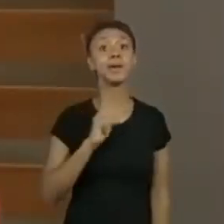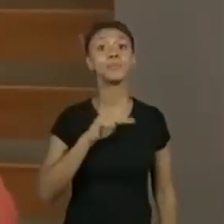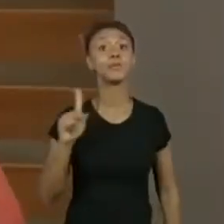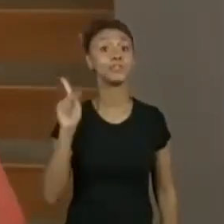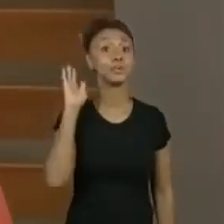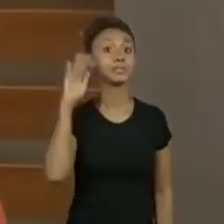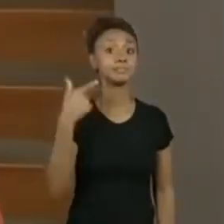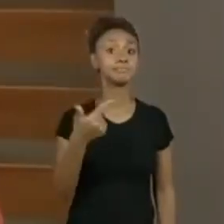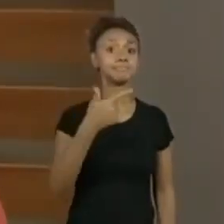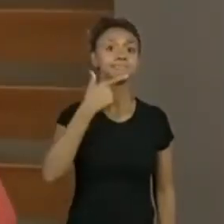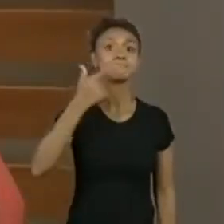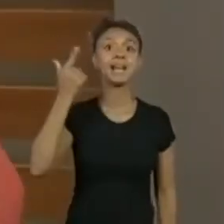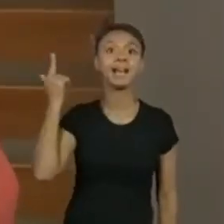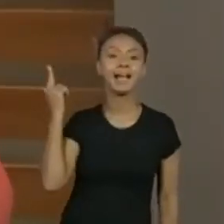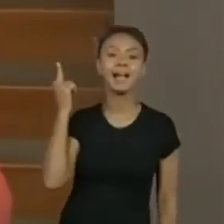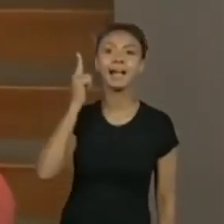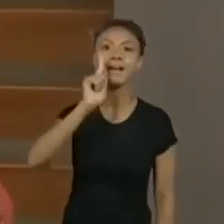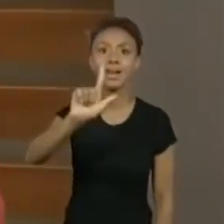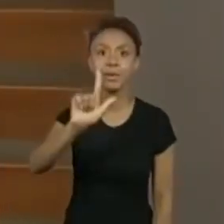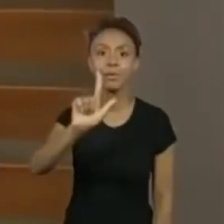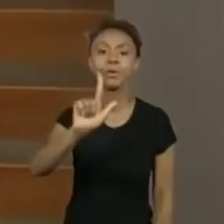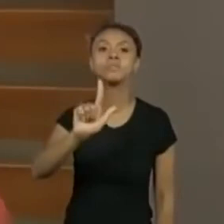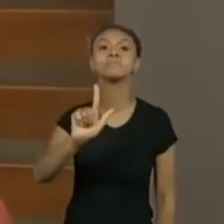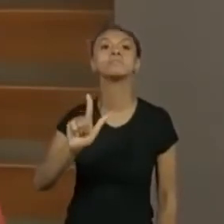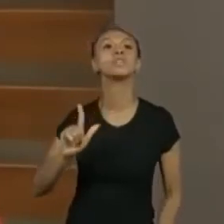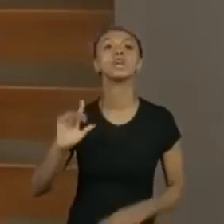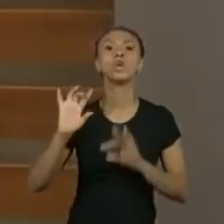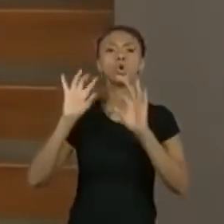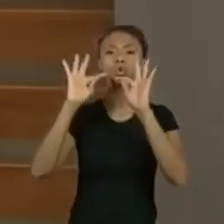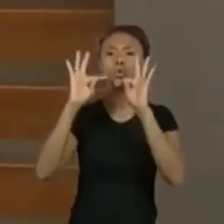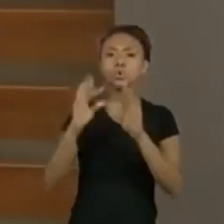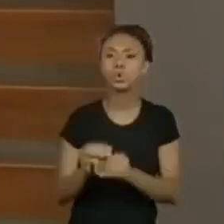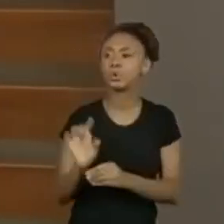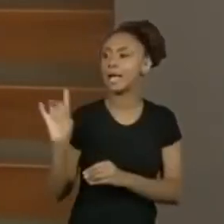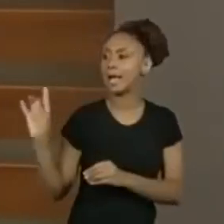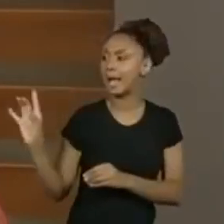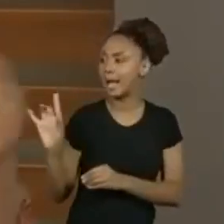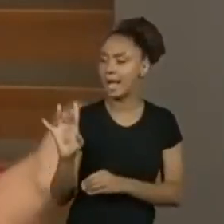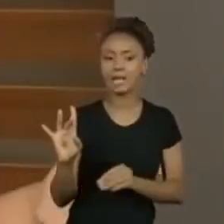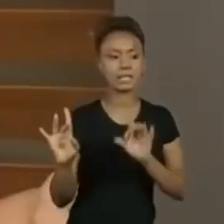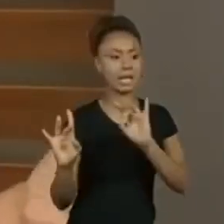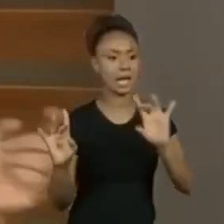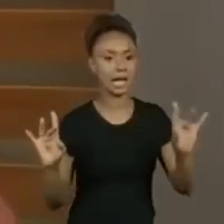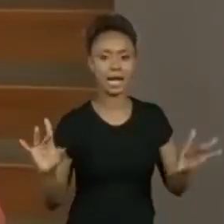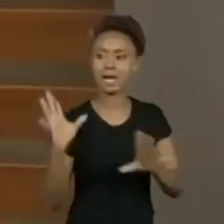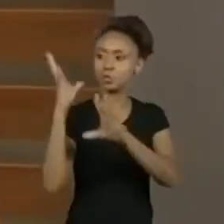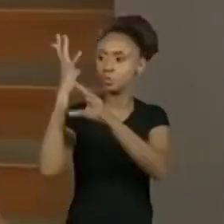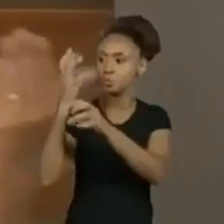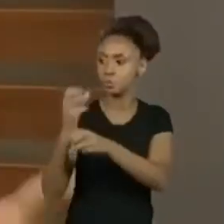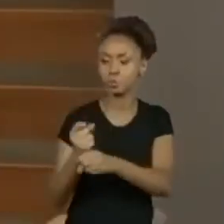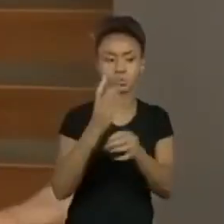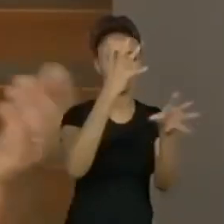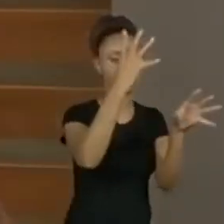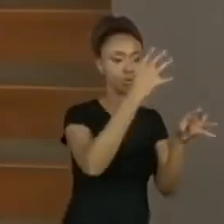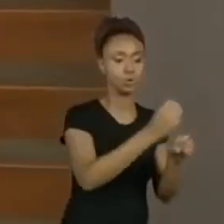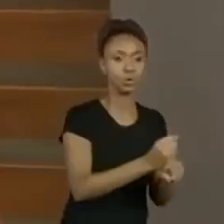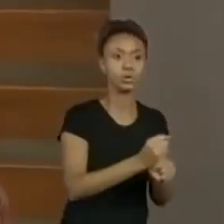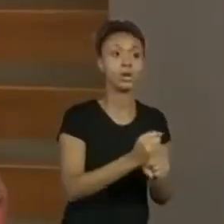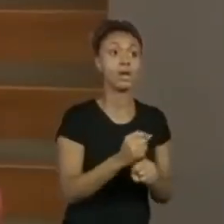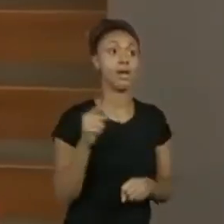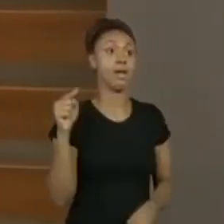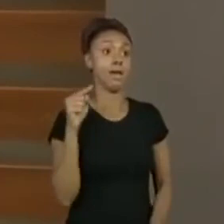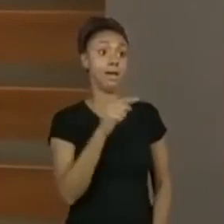Kelly ganhou. Nós somamos todos os pontos de cada rodada e 95